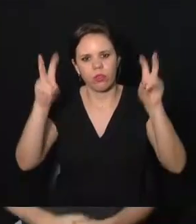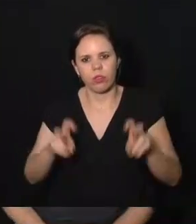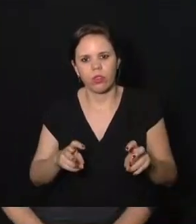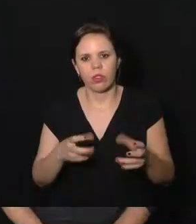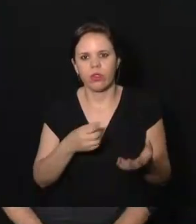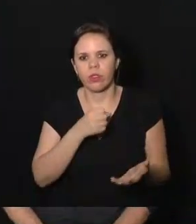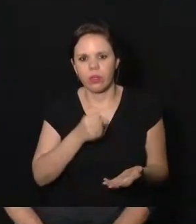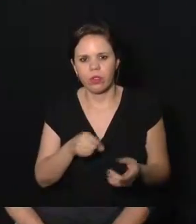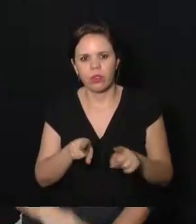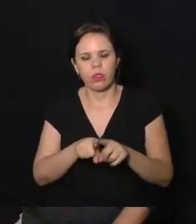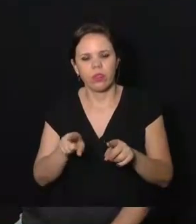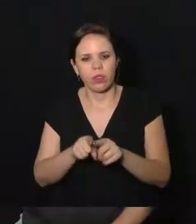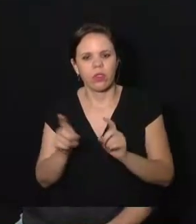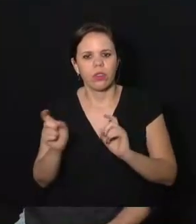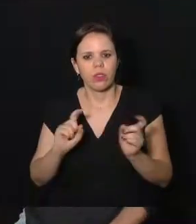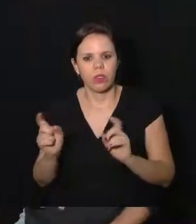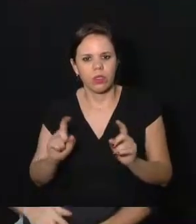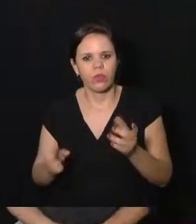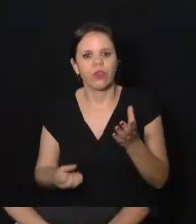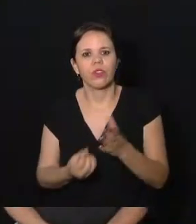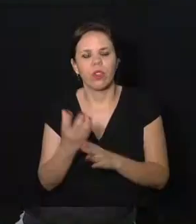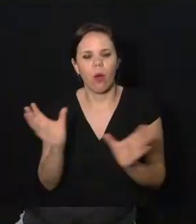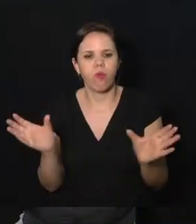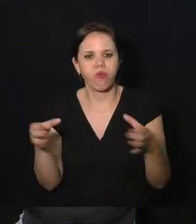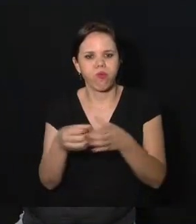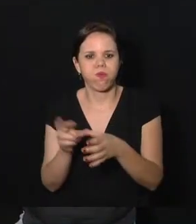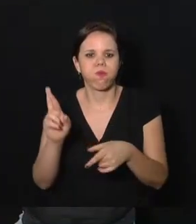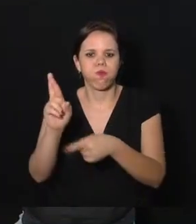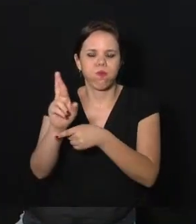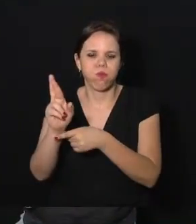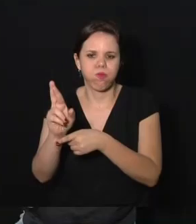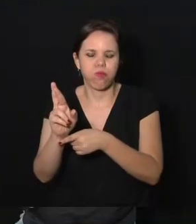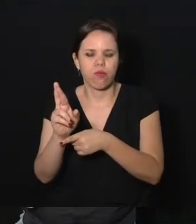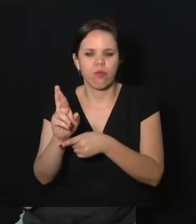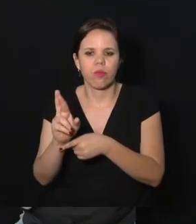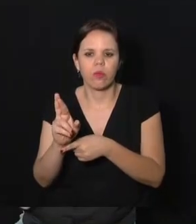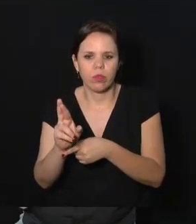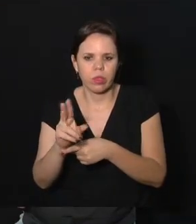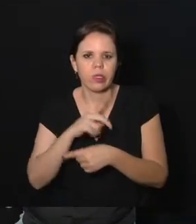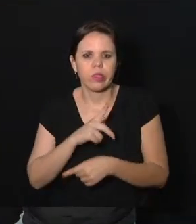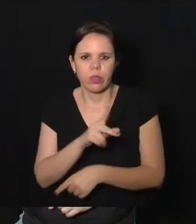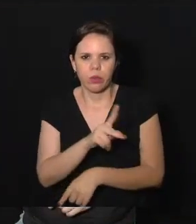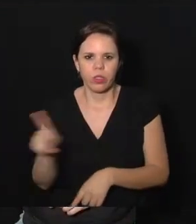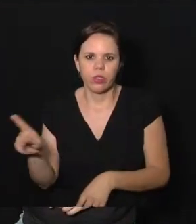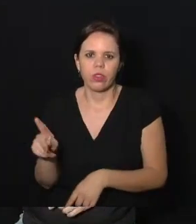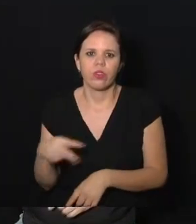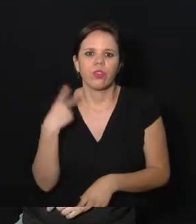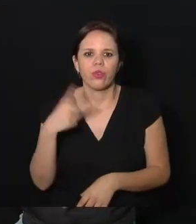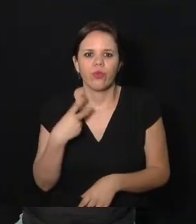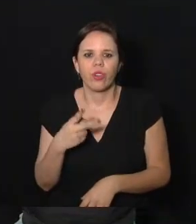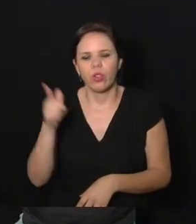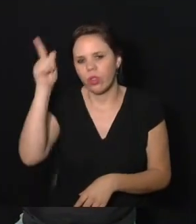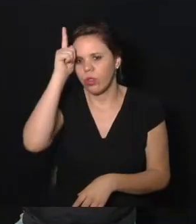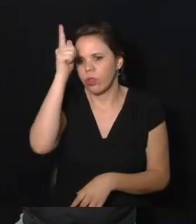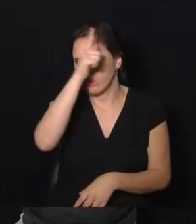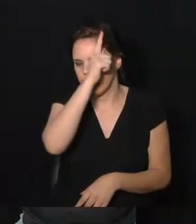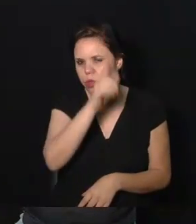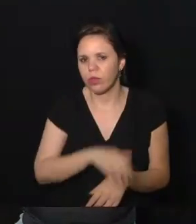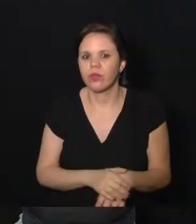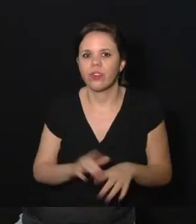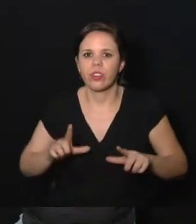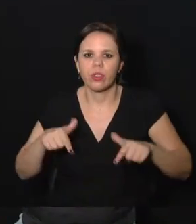na sessão ordinária, onde foi criada a Comissão de Representação, que terá como presidente o vereador Gustavo Peta, já que foi